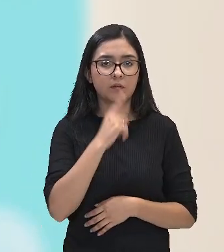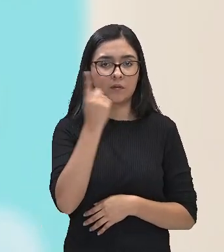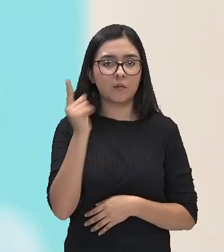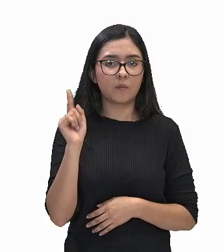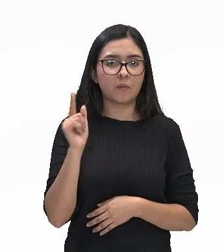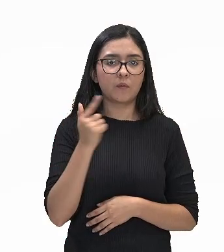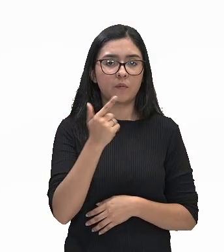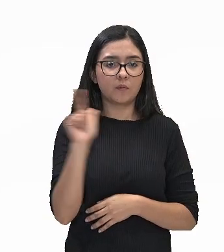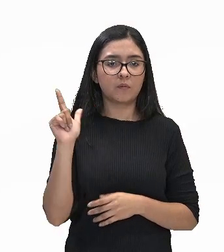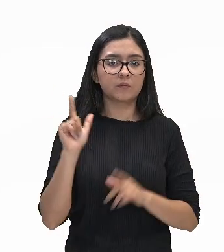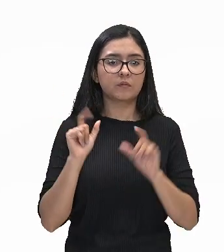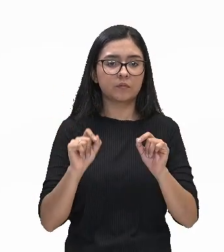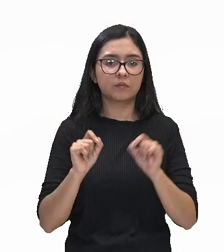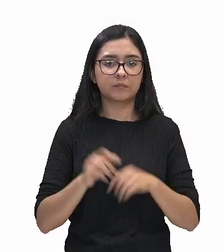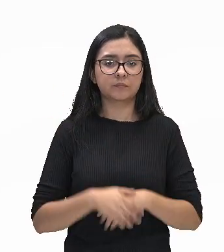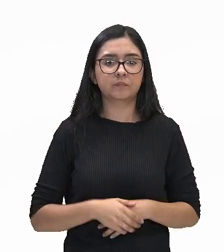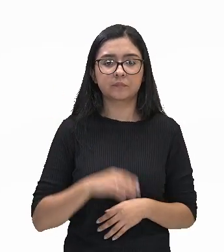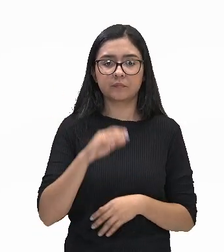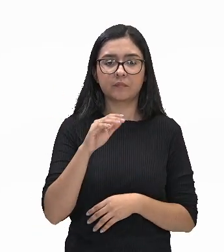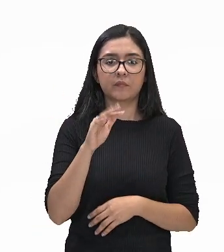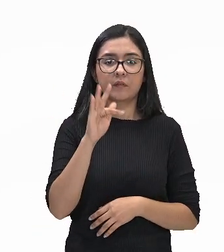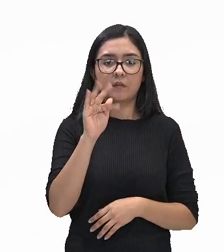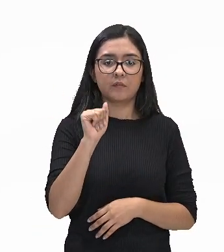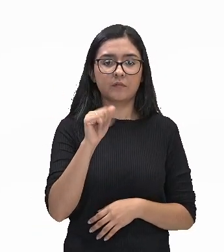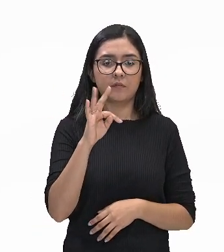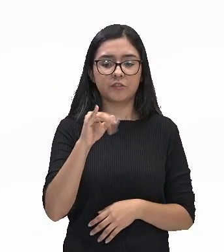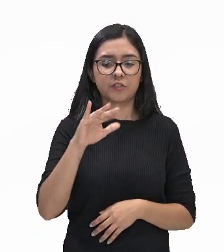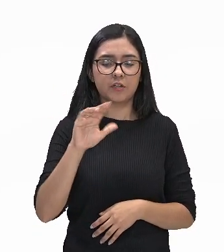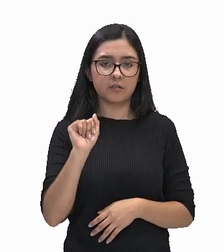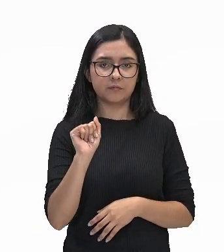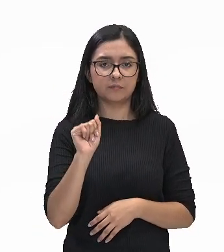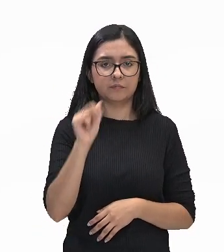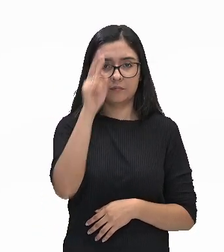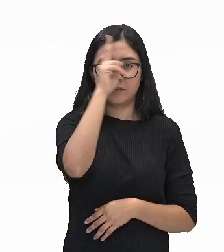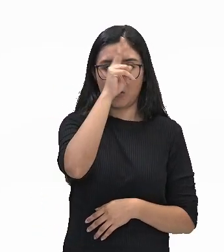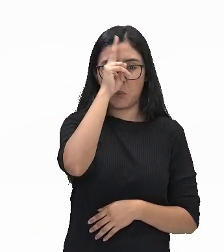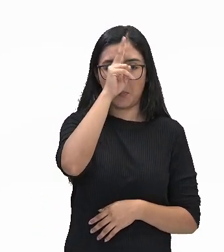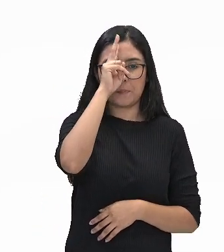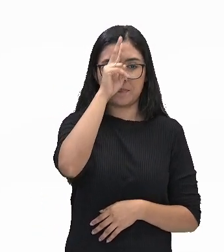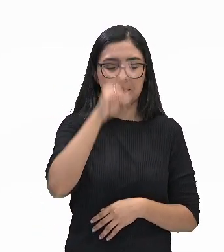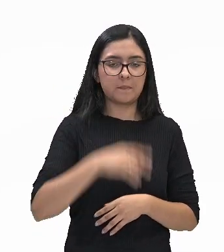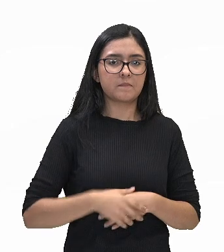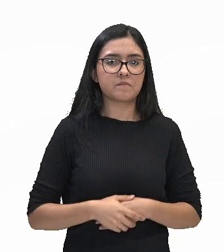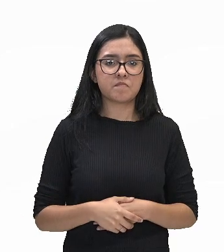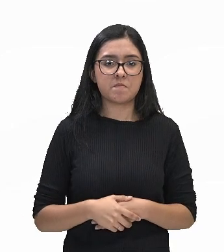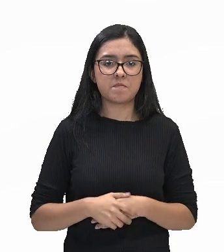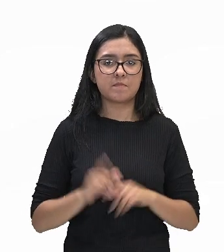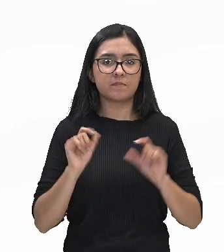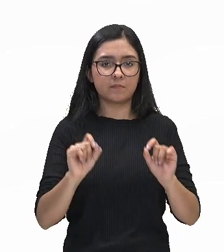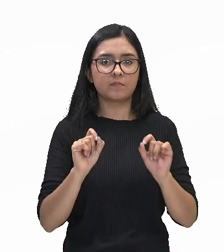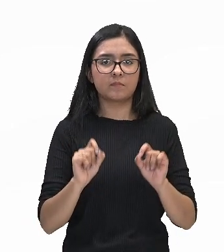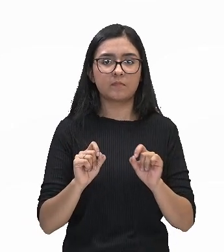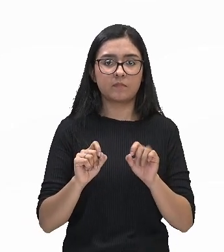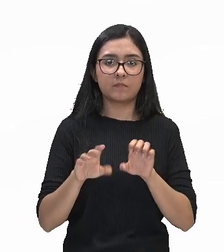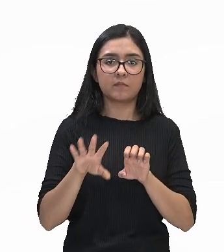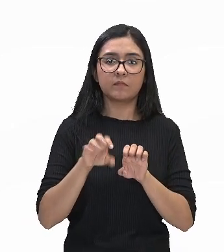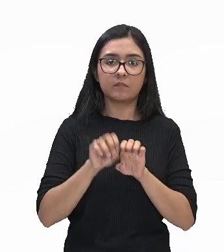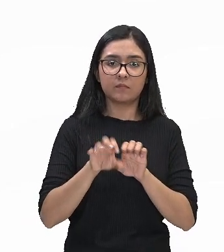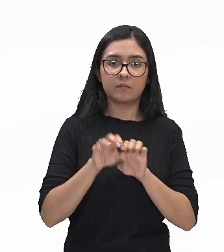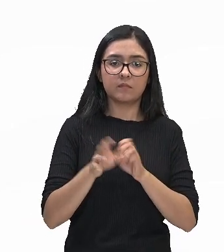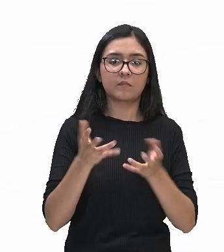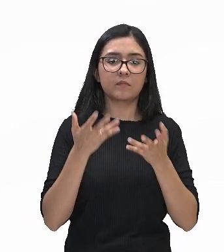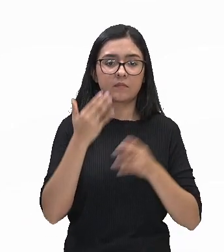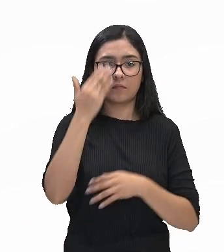função fática. Vocês lembram da função fática? Que o emissor quer saber se o canal